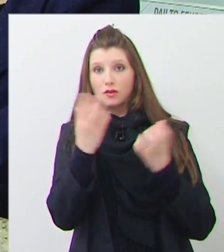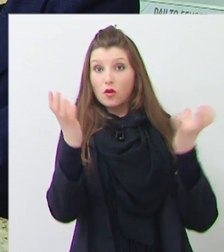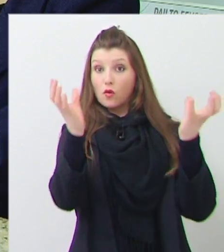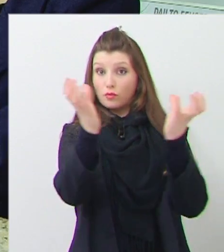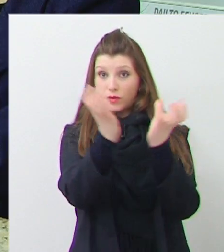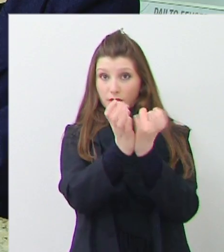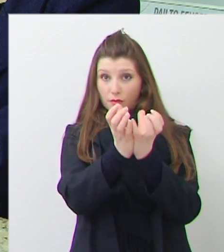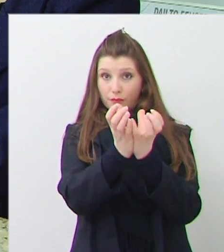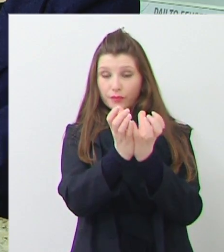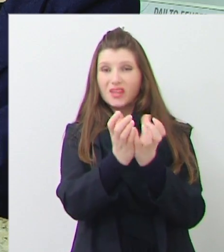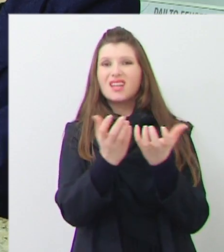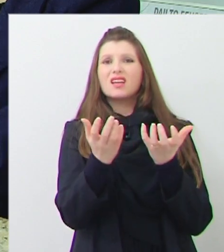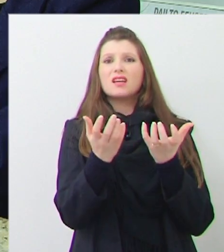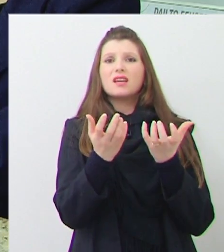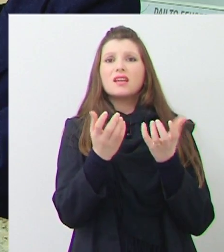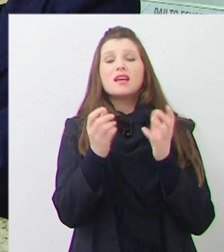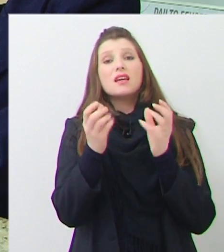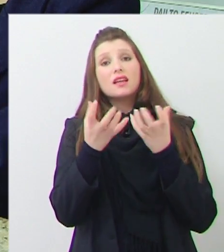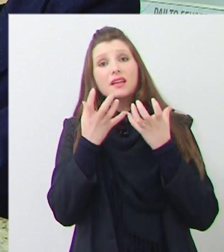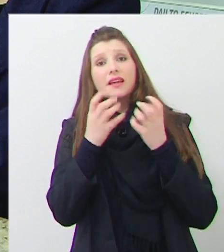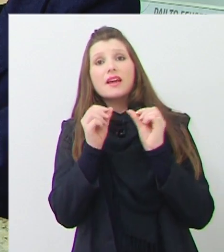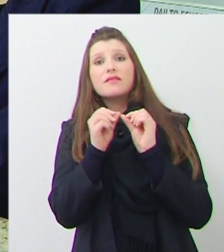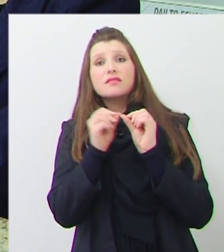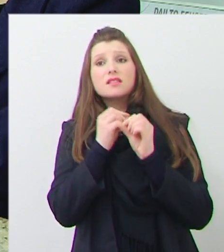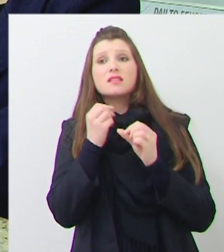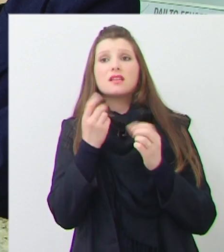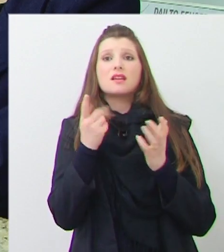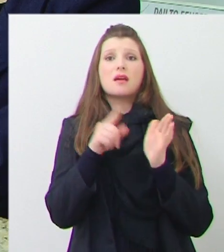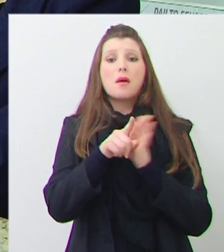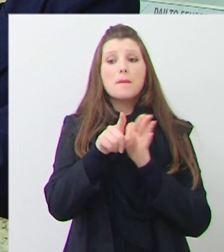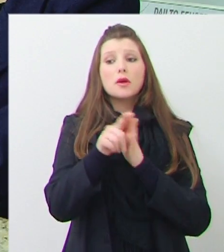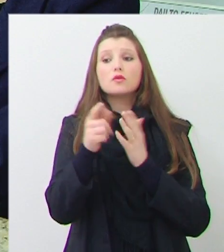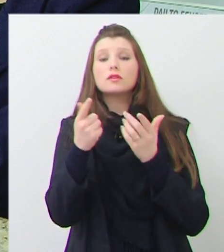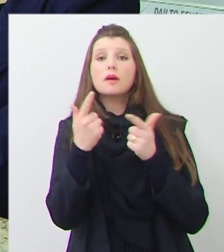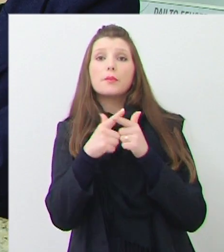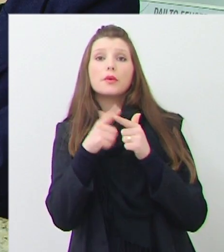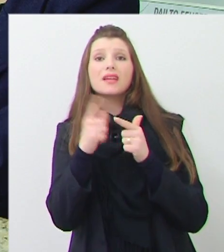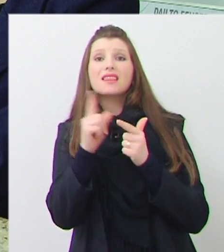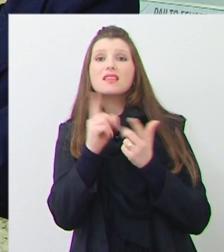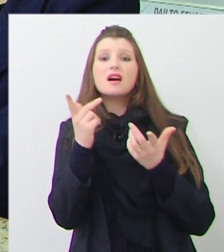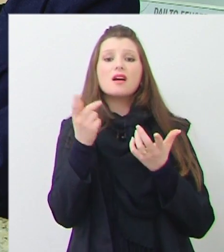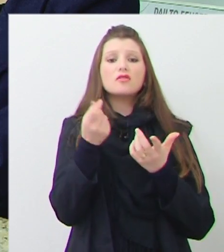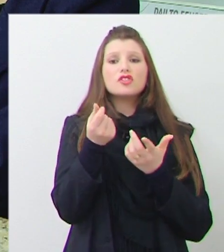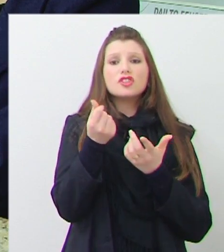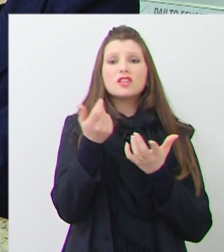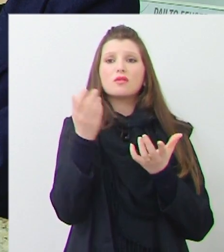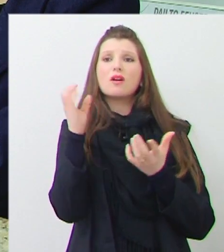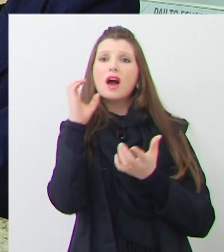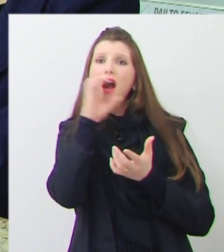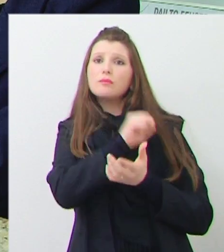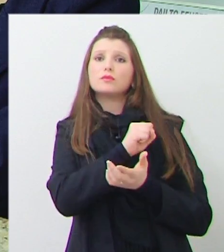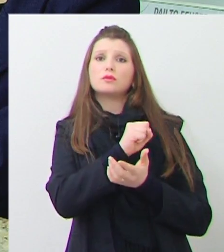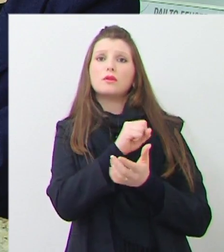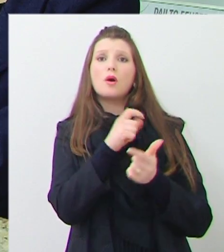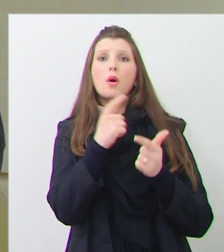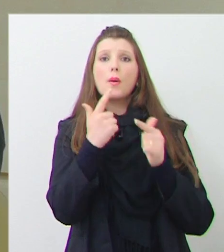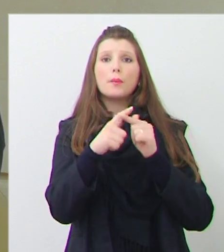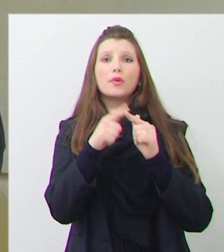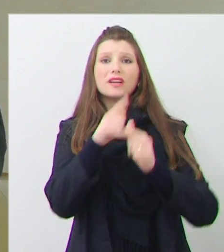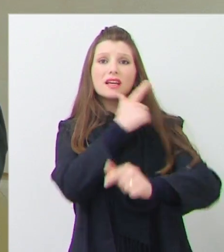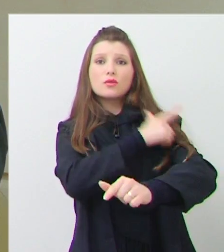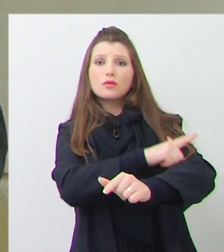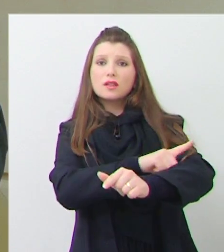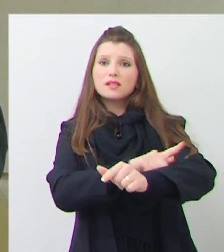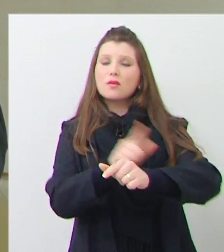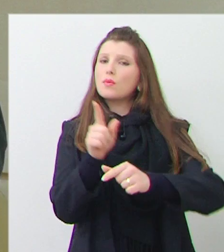fazer os questionamentos, porque não a aplicação desse dinheiro é urgente, porque a educação não pode esperar. Se foi